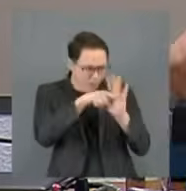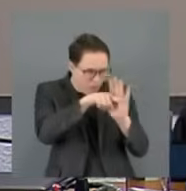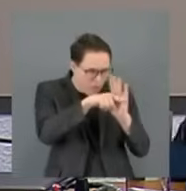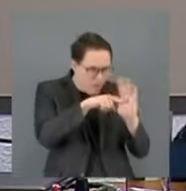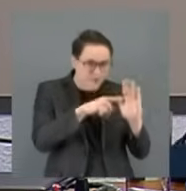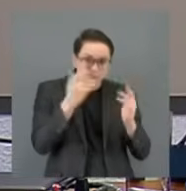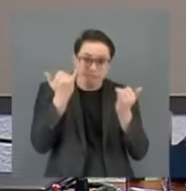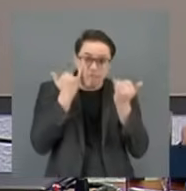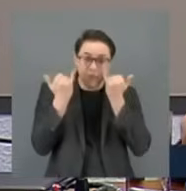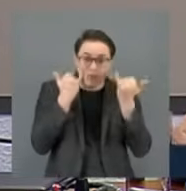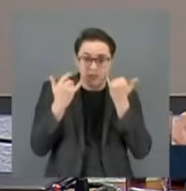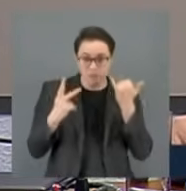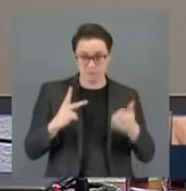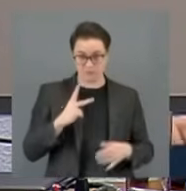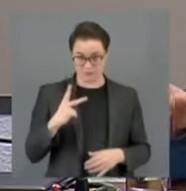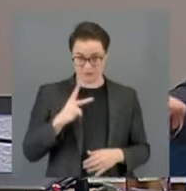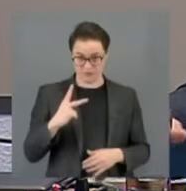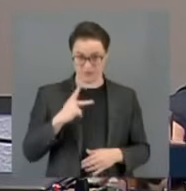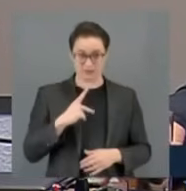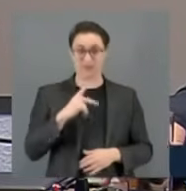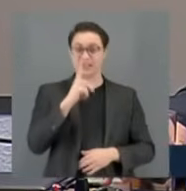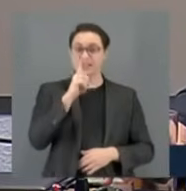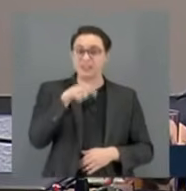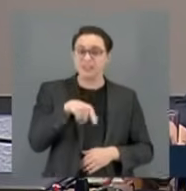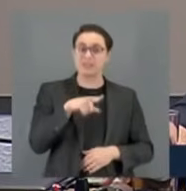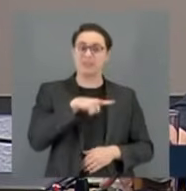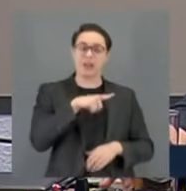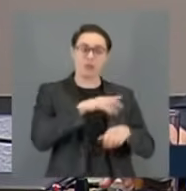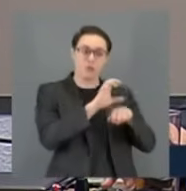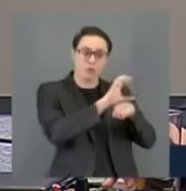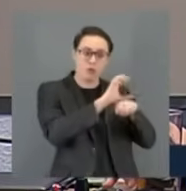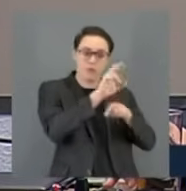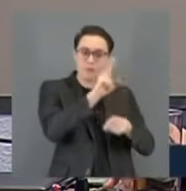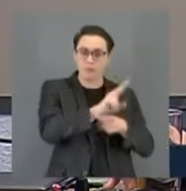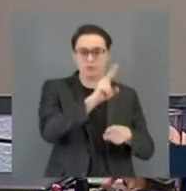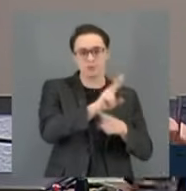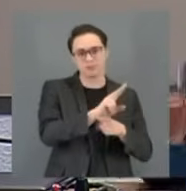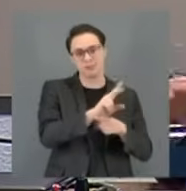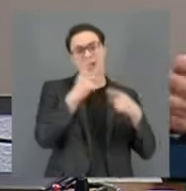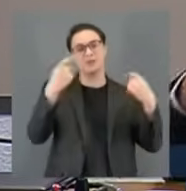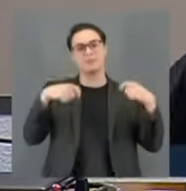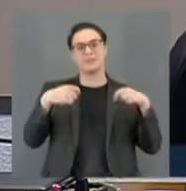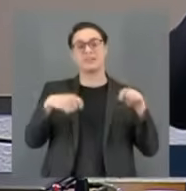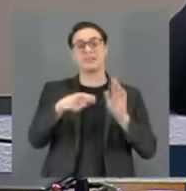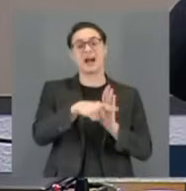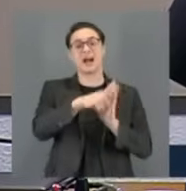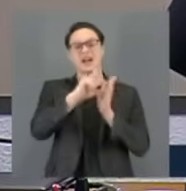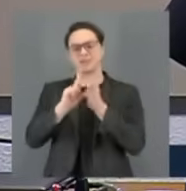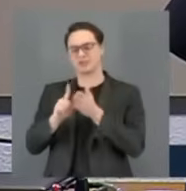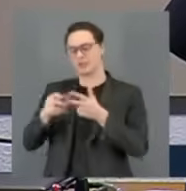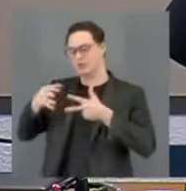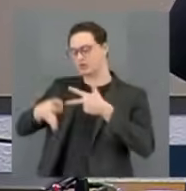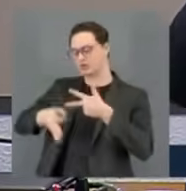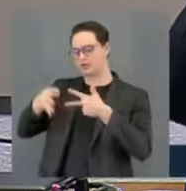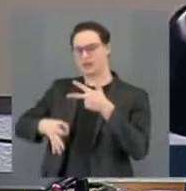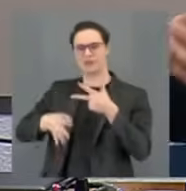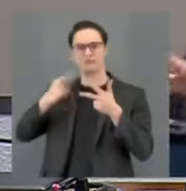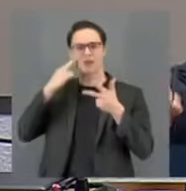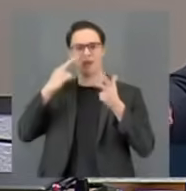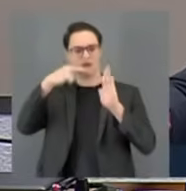e constitucionalmente protegidas exigem revisão judicial prévia.